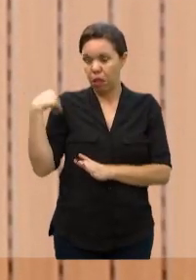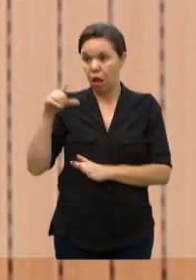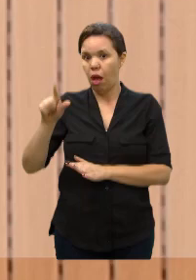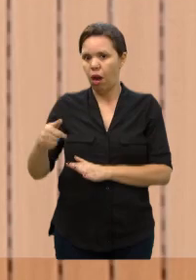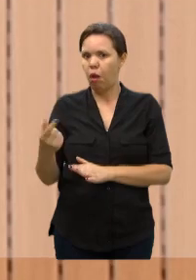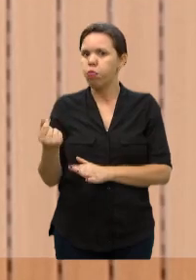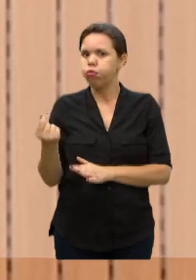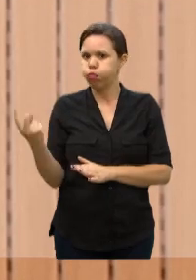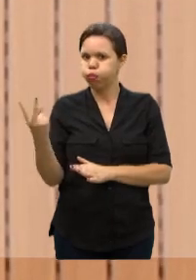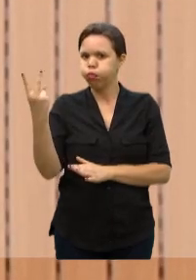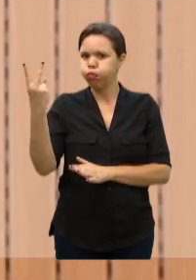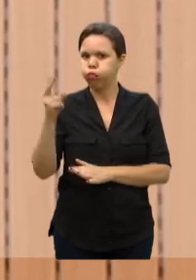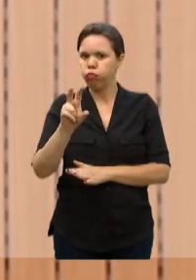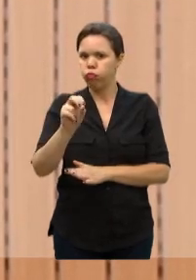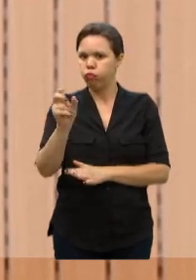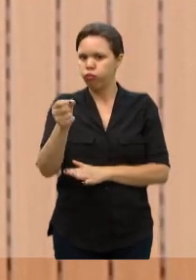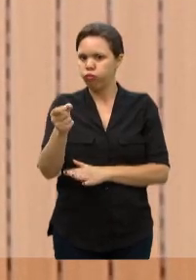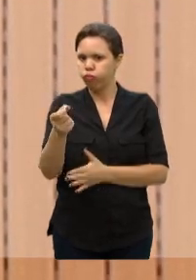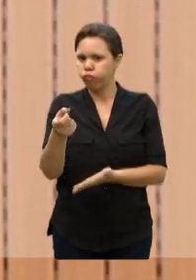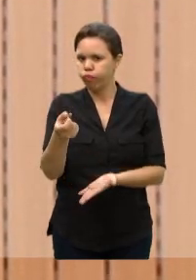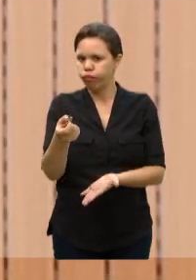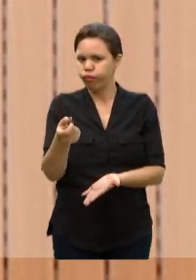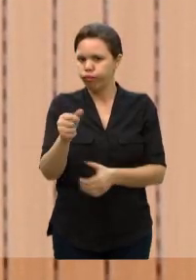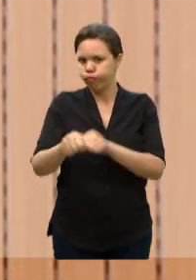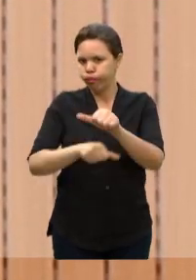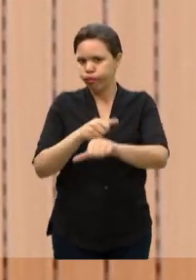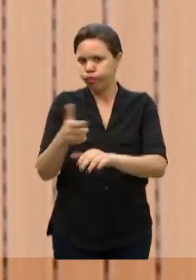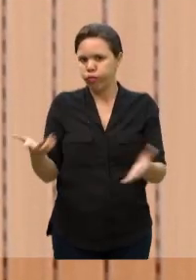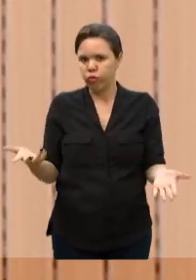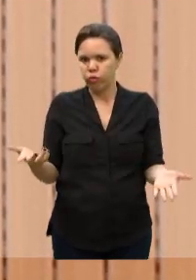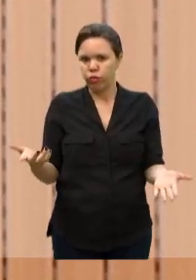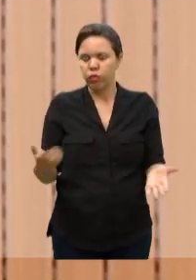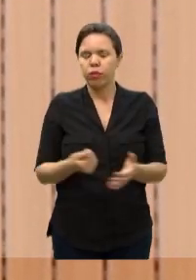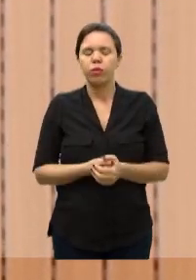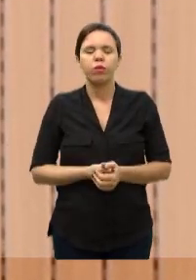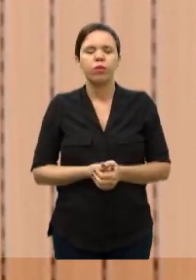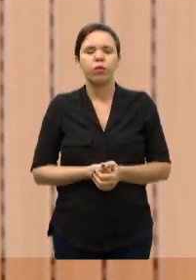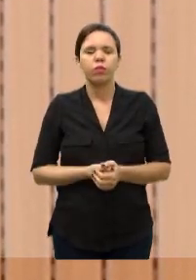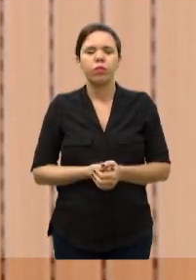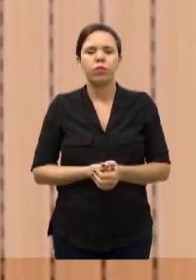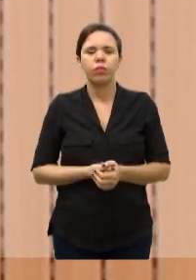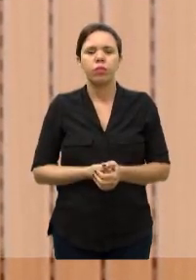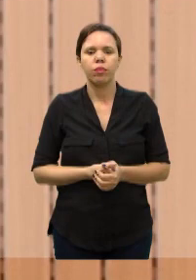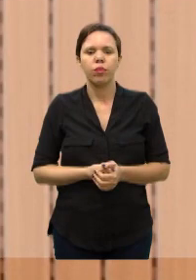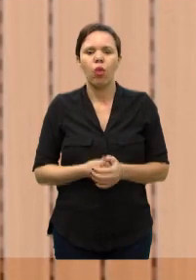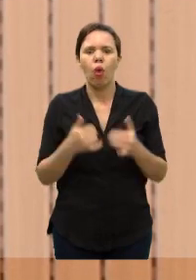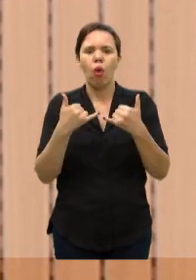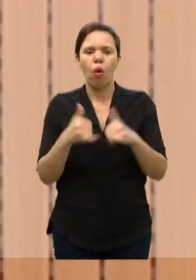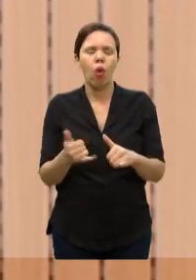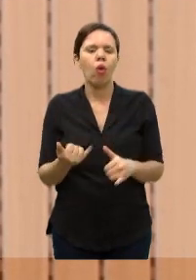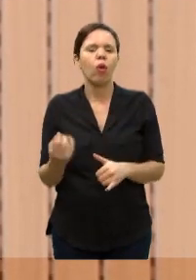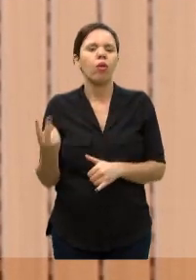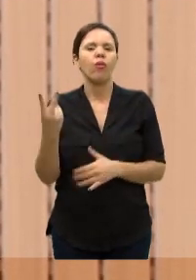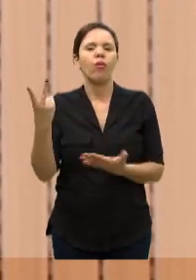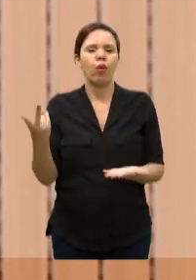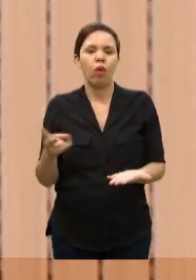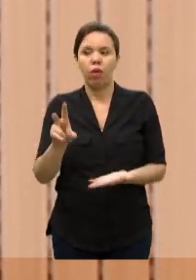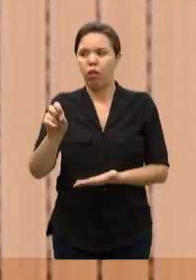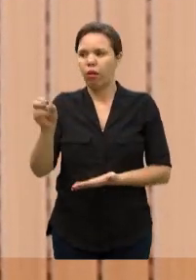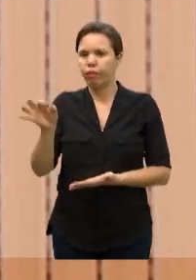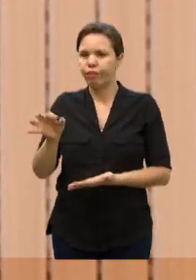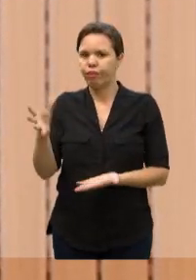dinheiro, 50 centavos. Ele transformou simplesmente, fez a conversão e botou a passagem de ônibus em 50